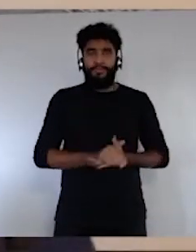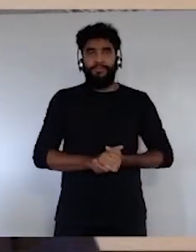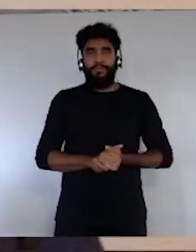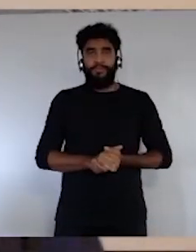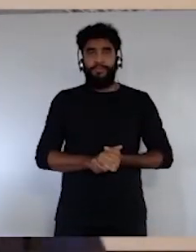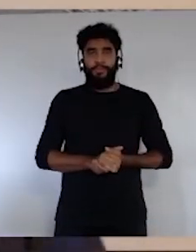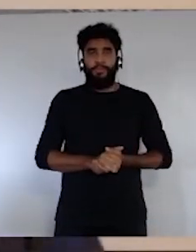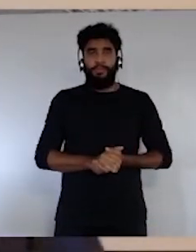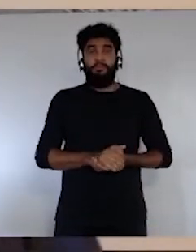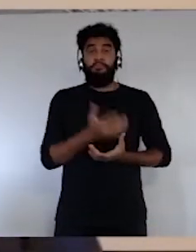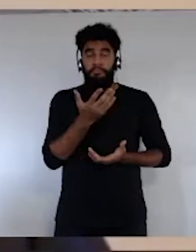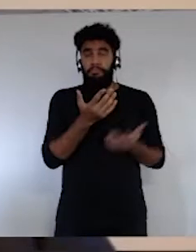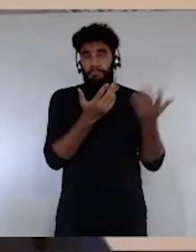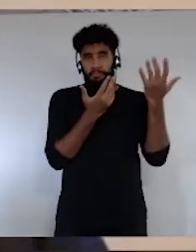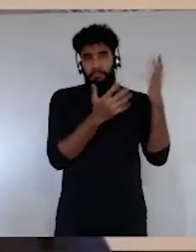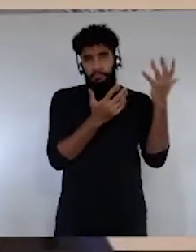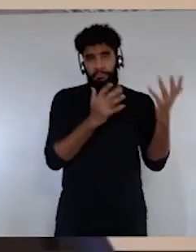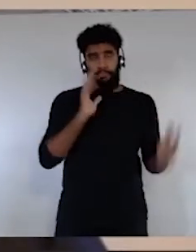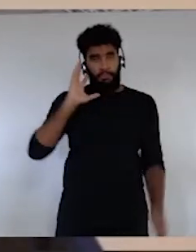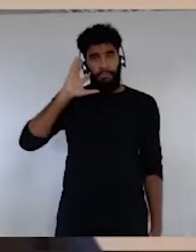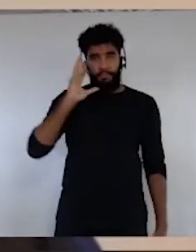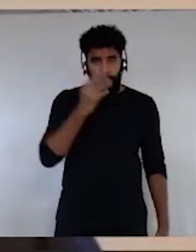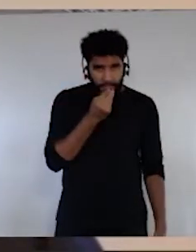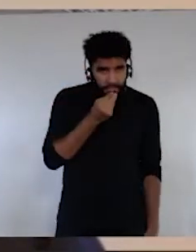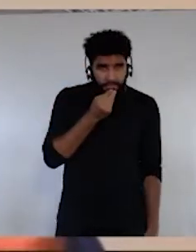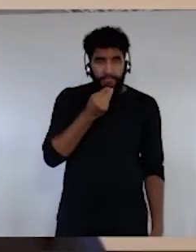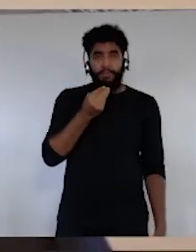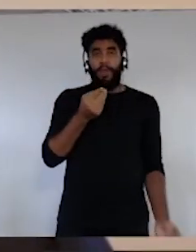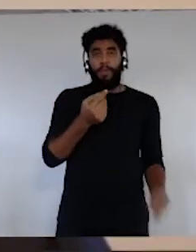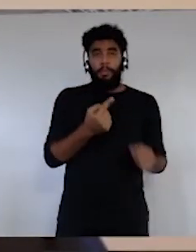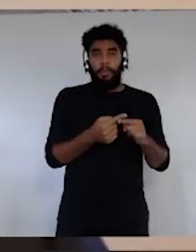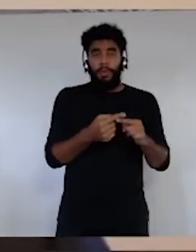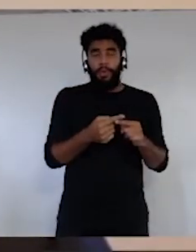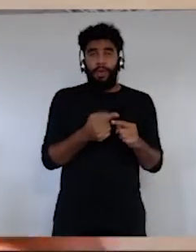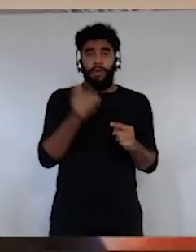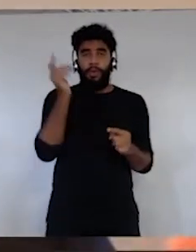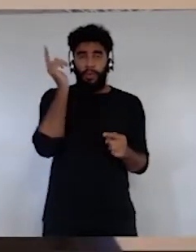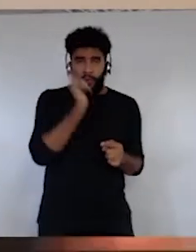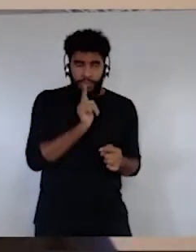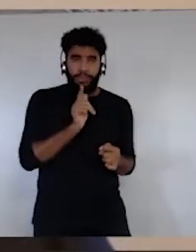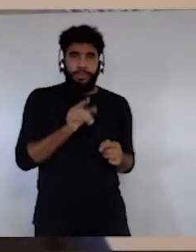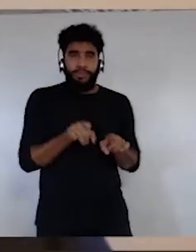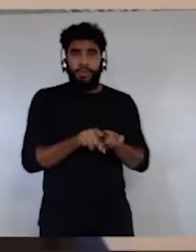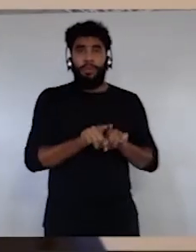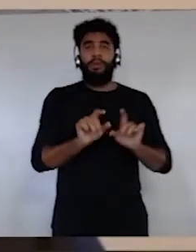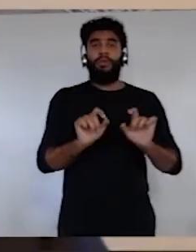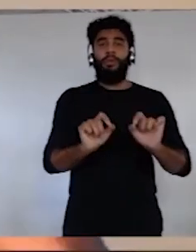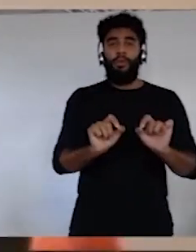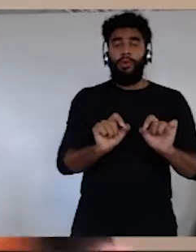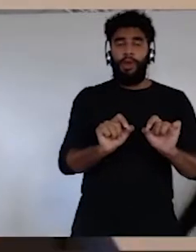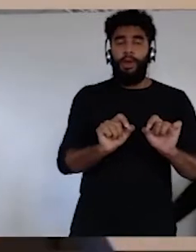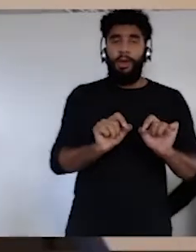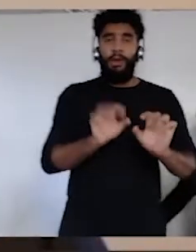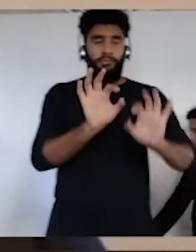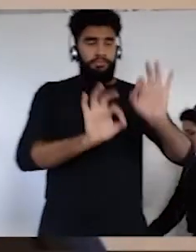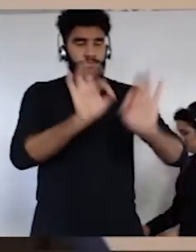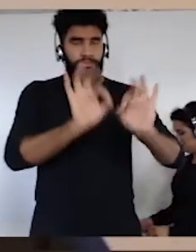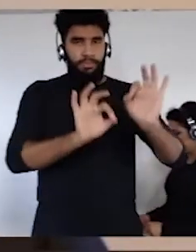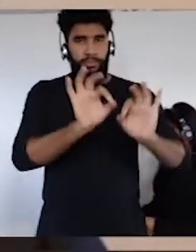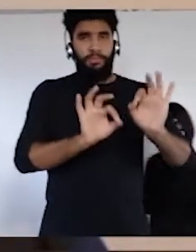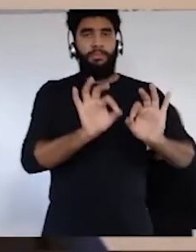manifestou o seu voto por ocasião lá se há constitucionalidade, se é